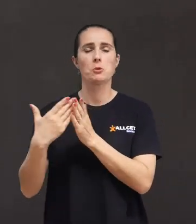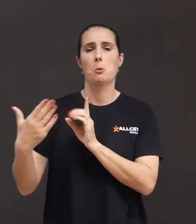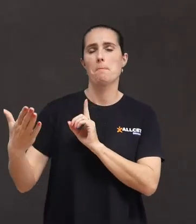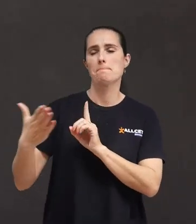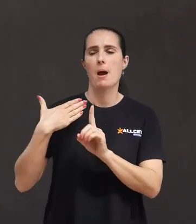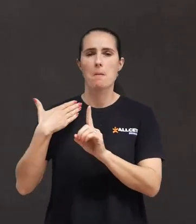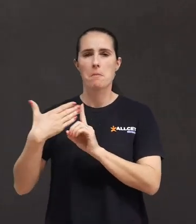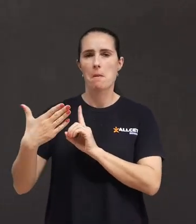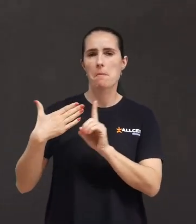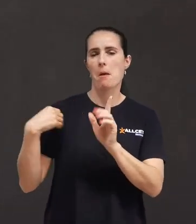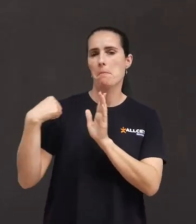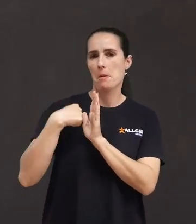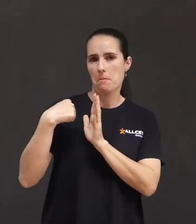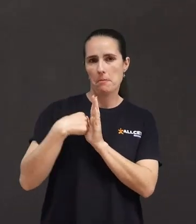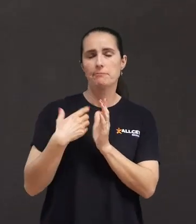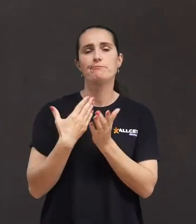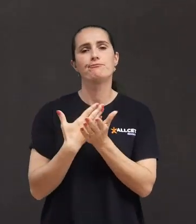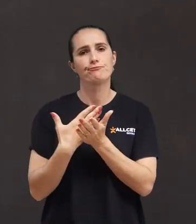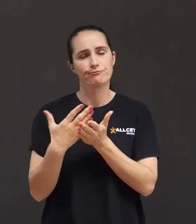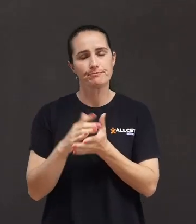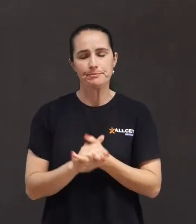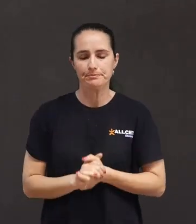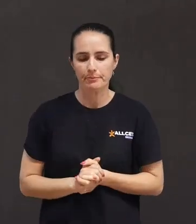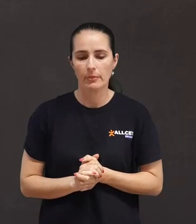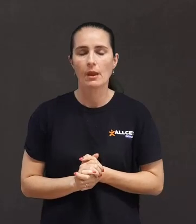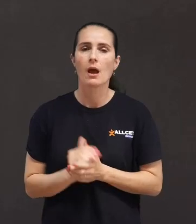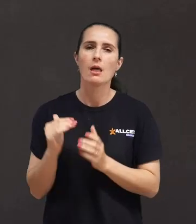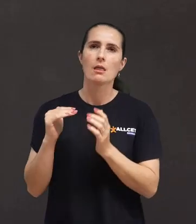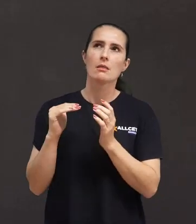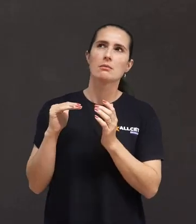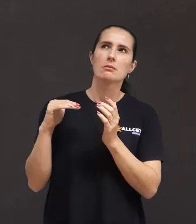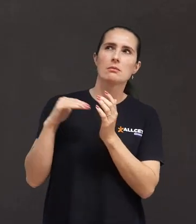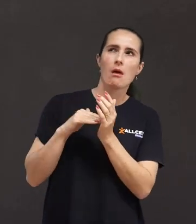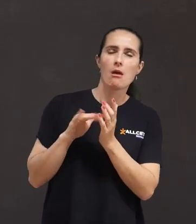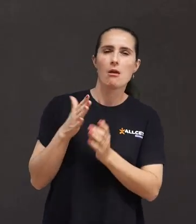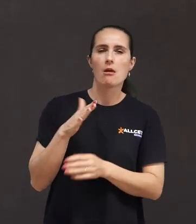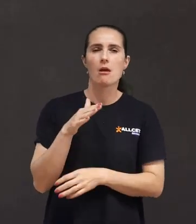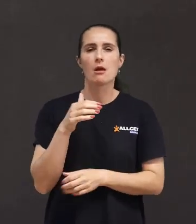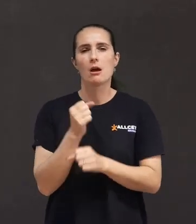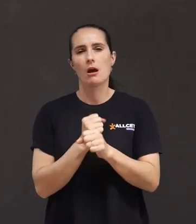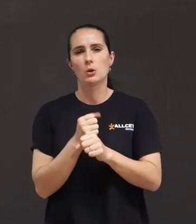físicas. E até que no ano de 2021,